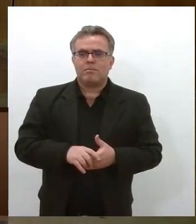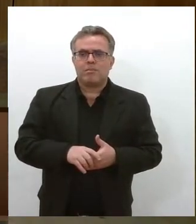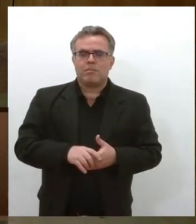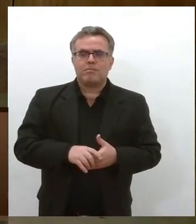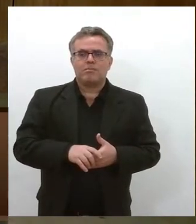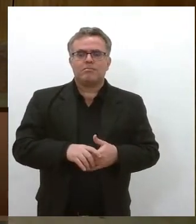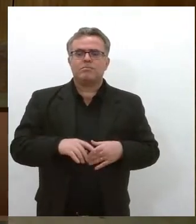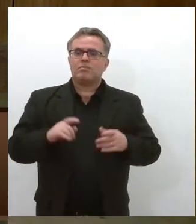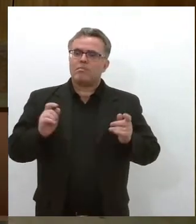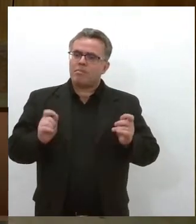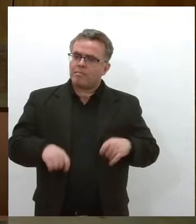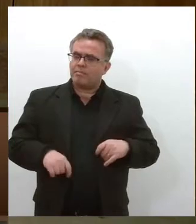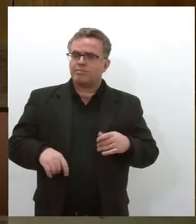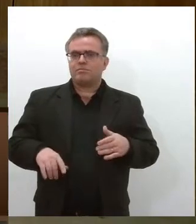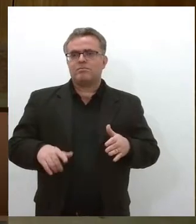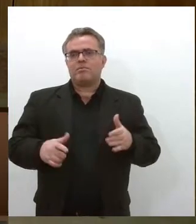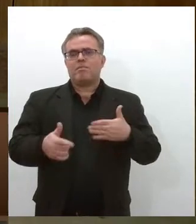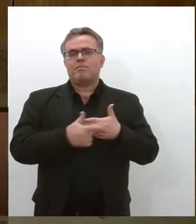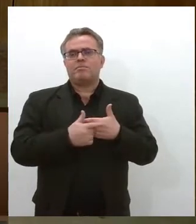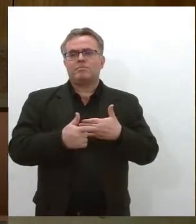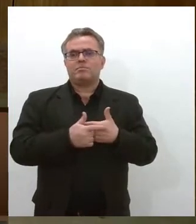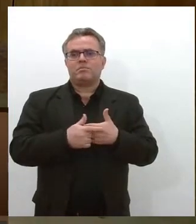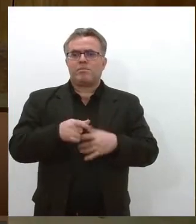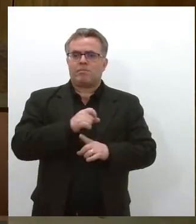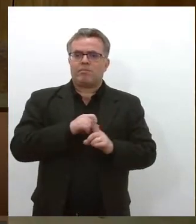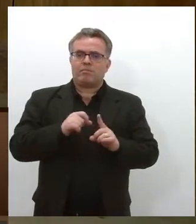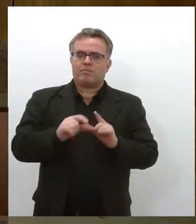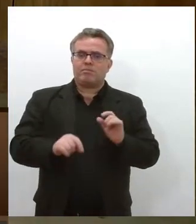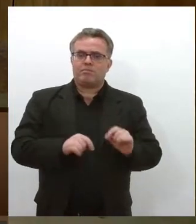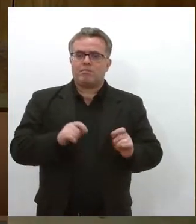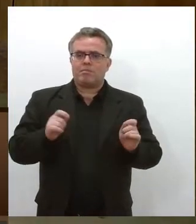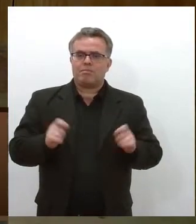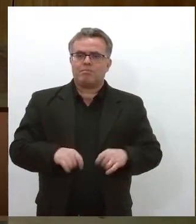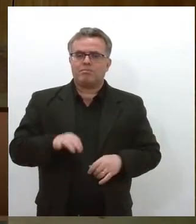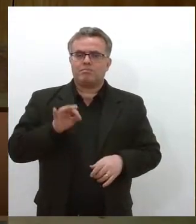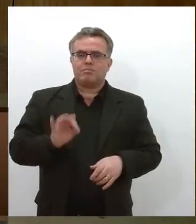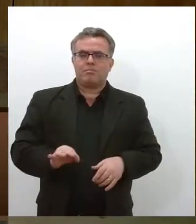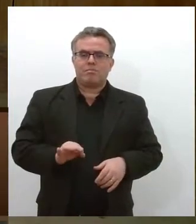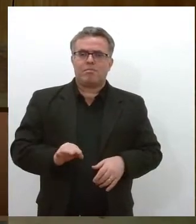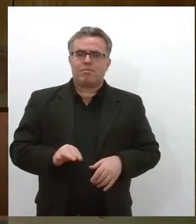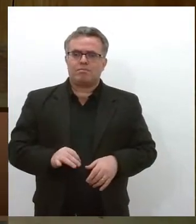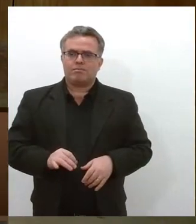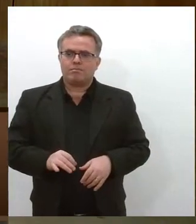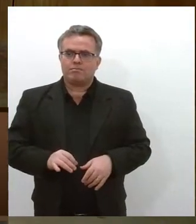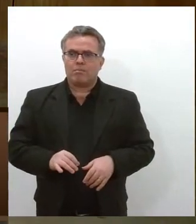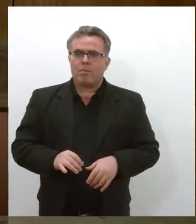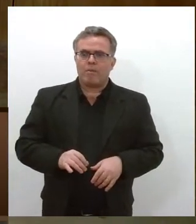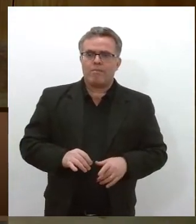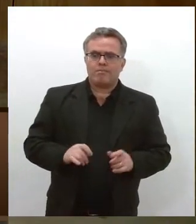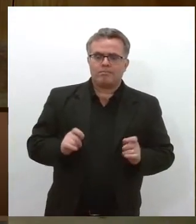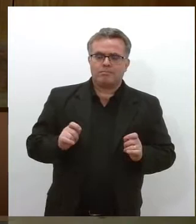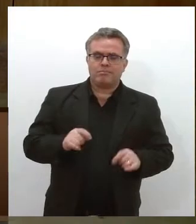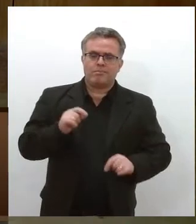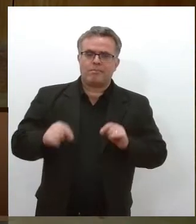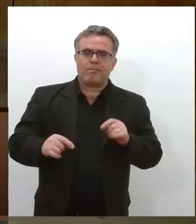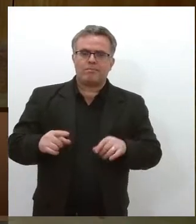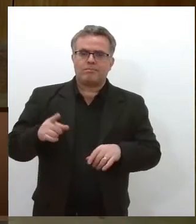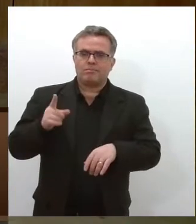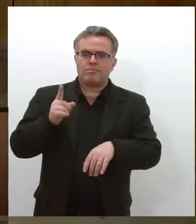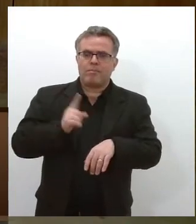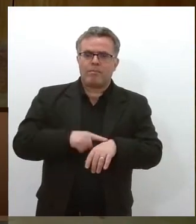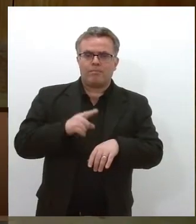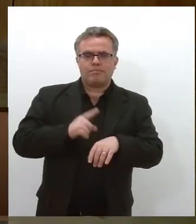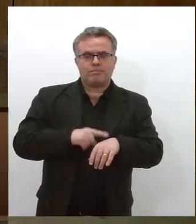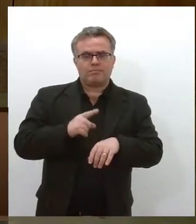social, é importante se colocar nos espaços de poder. Com certeza, e a partir do momento em que também a